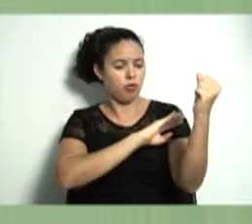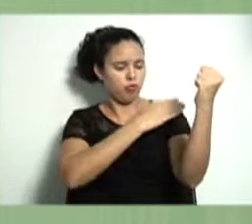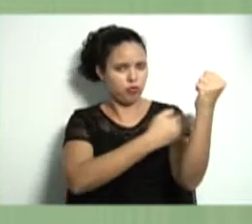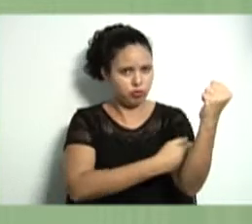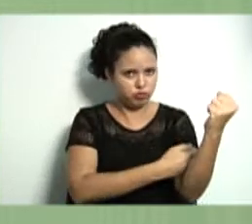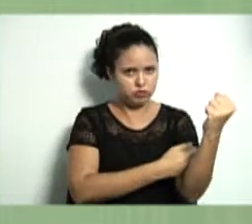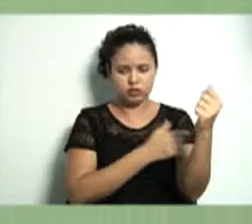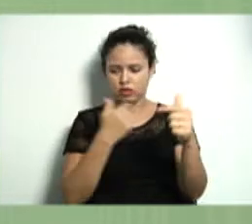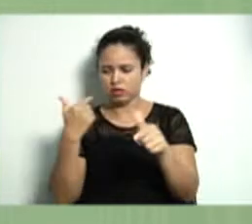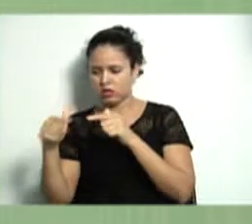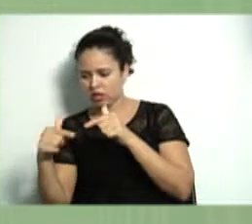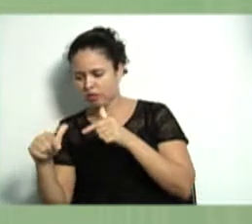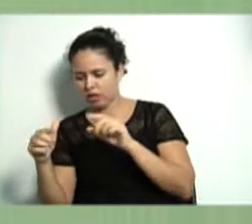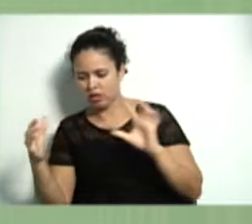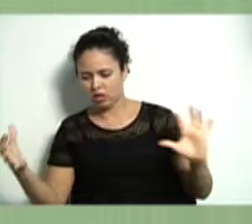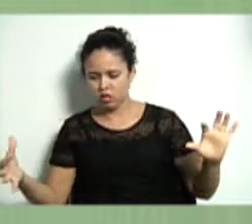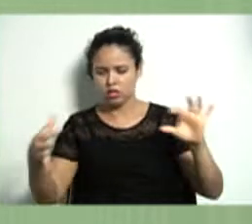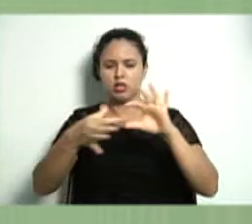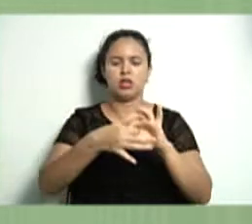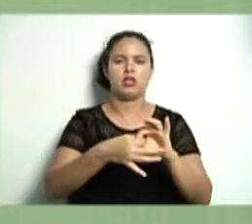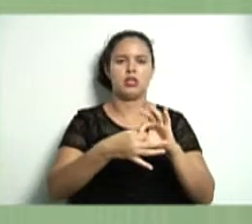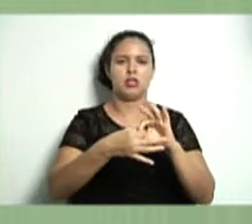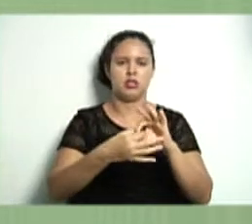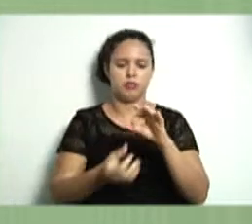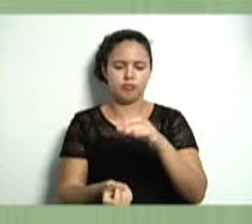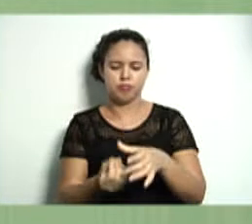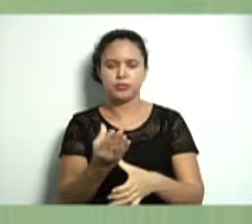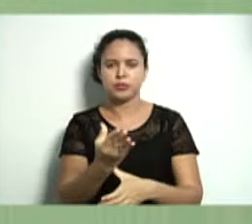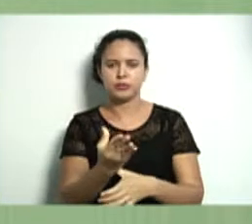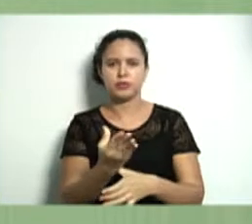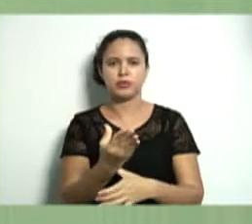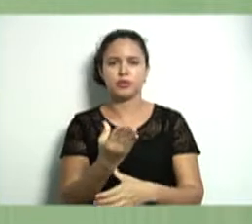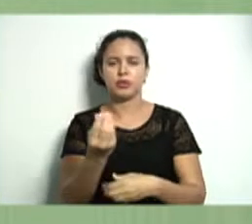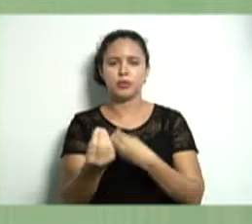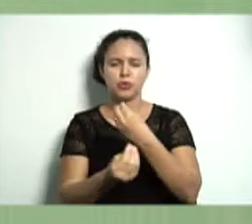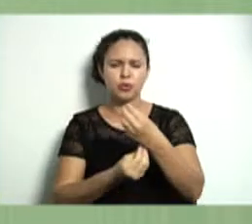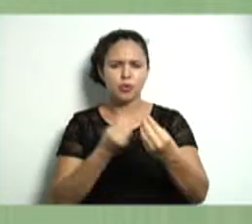às forças produtivas, ou seja, a forma